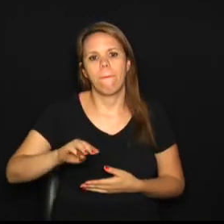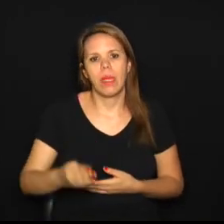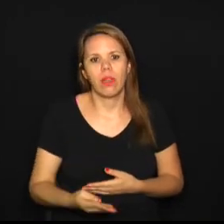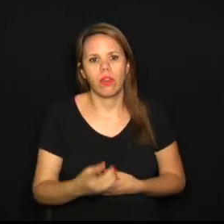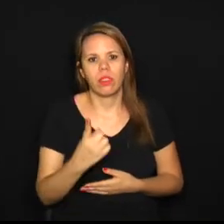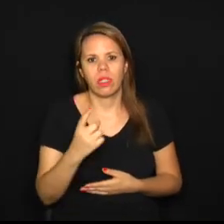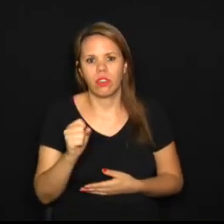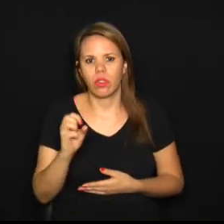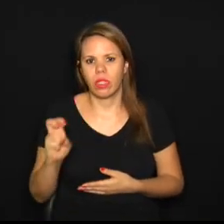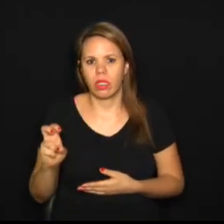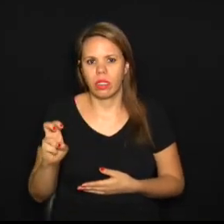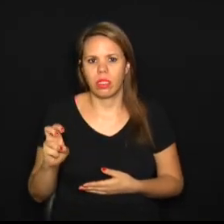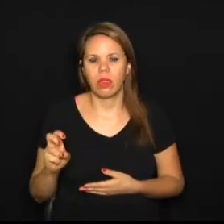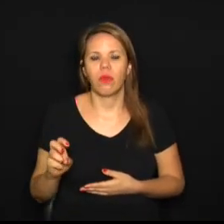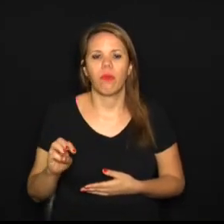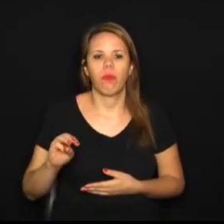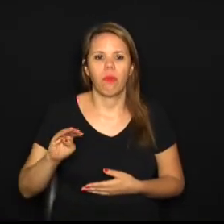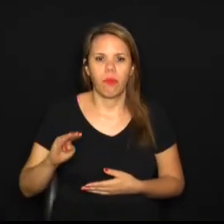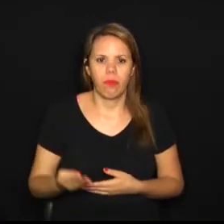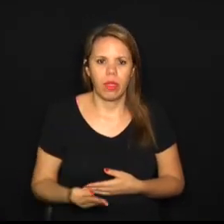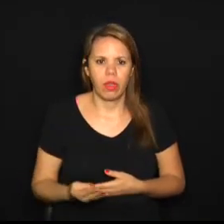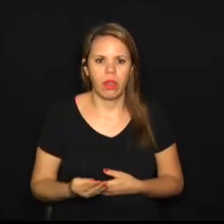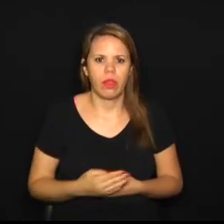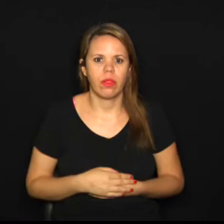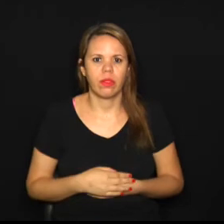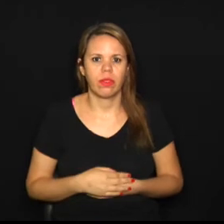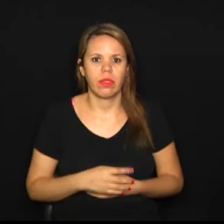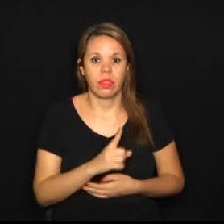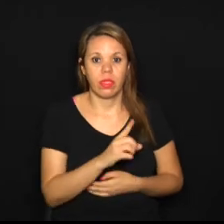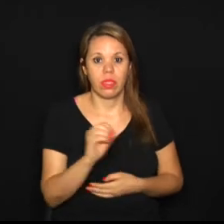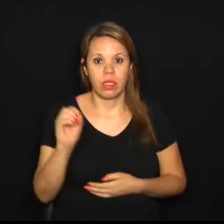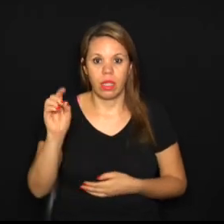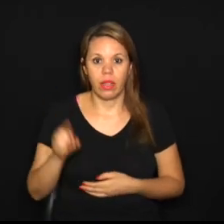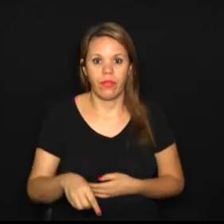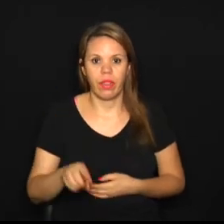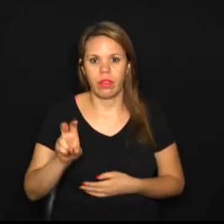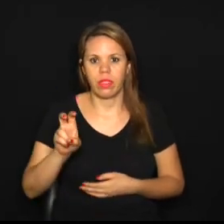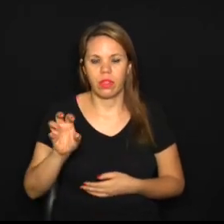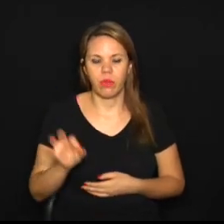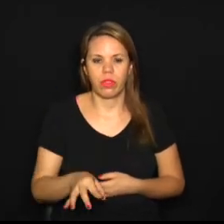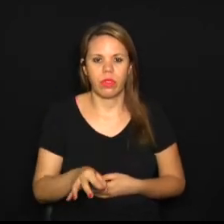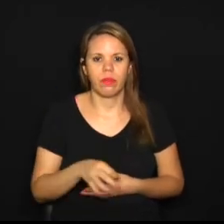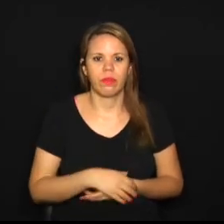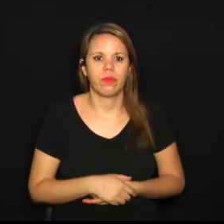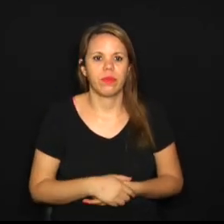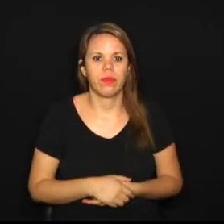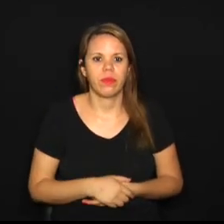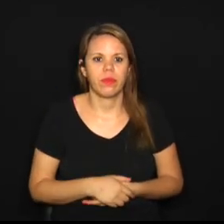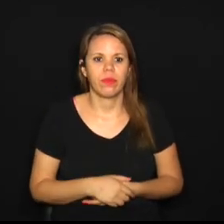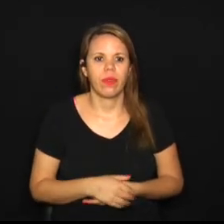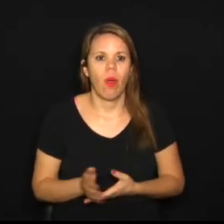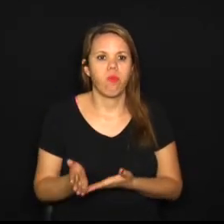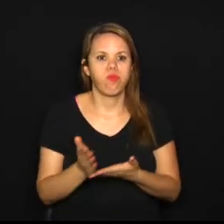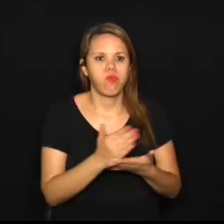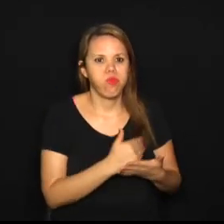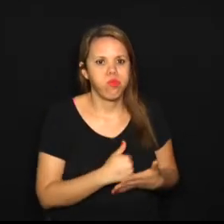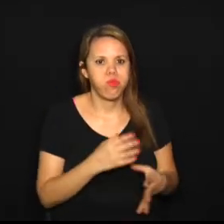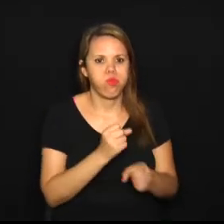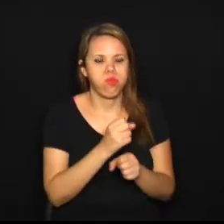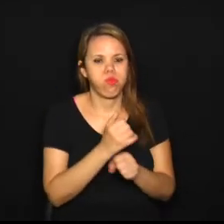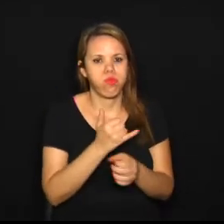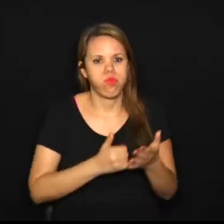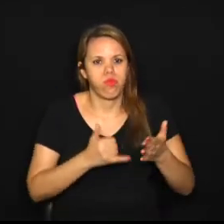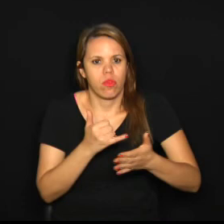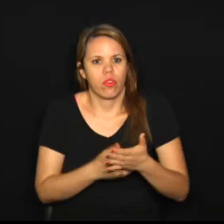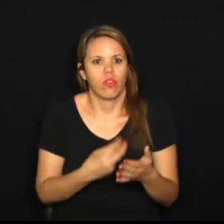5.818.200.000, ou uma realização de 100,5%. As receitas tributárias realizou